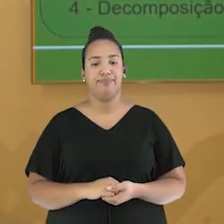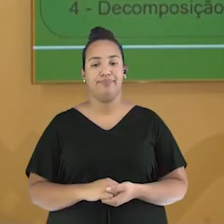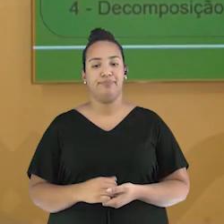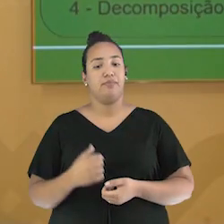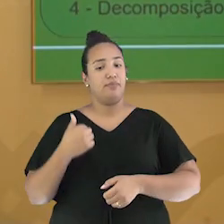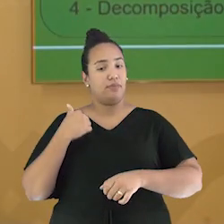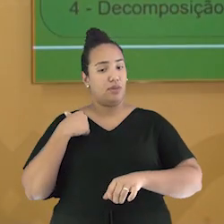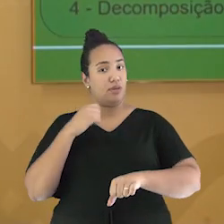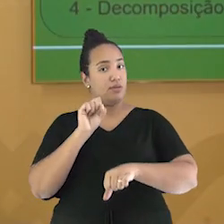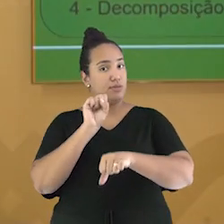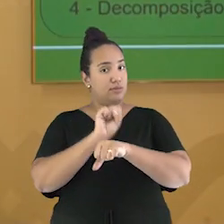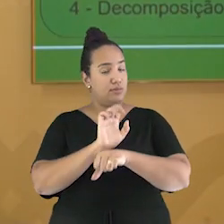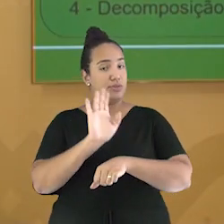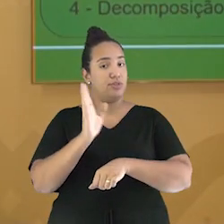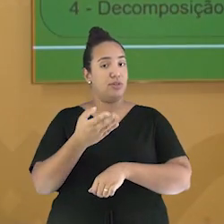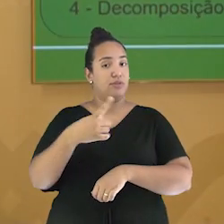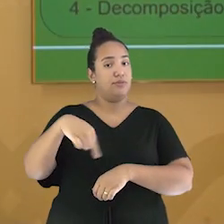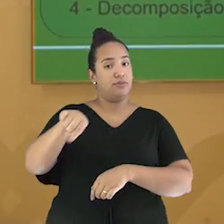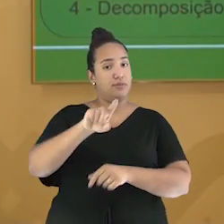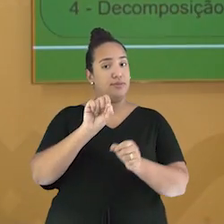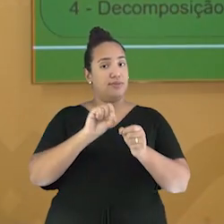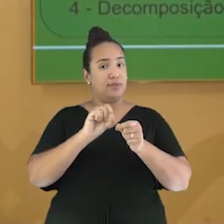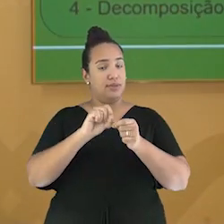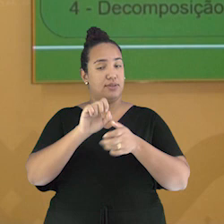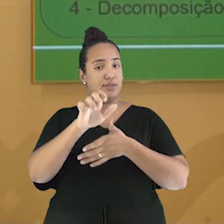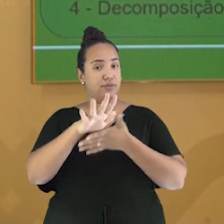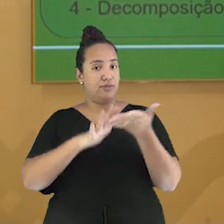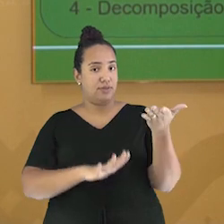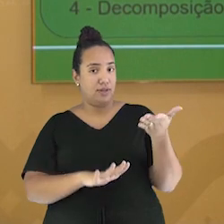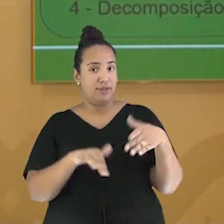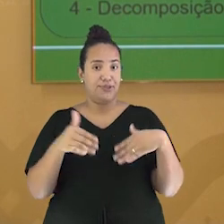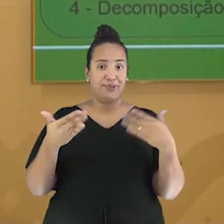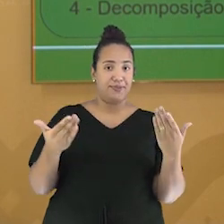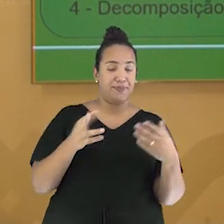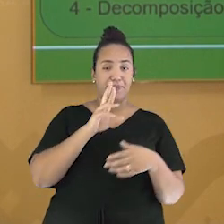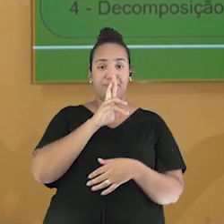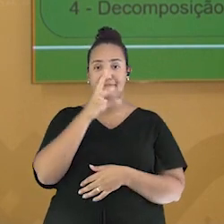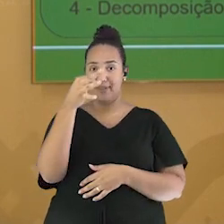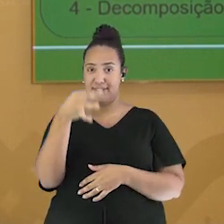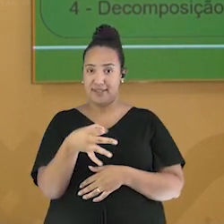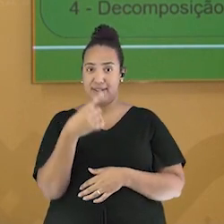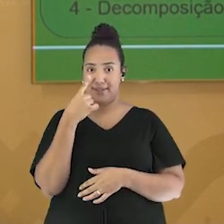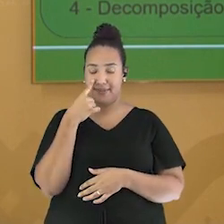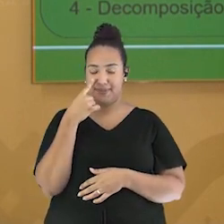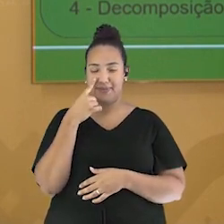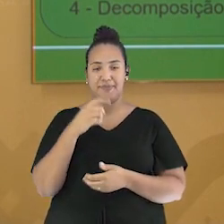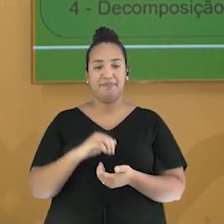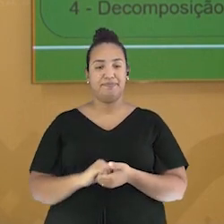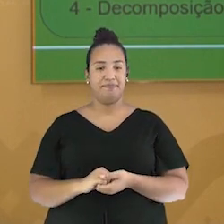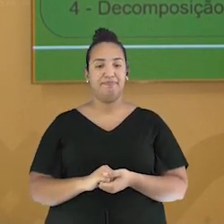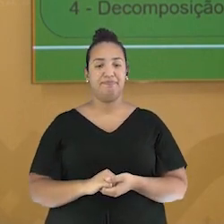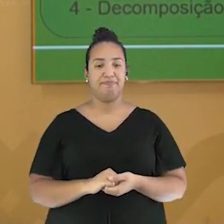Aguardei vocês fazerem atividade. Será que vocês acertaram? Vão conferir aqui comigo.